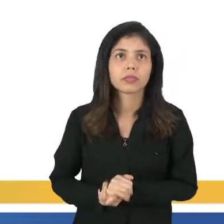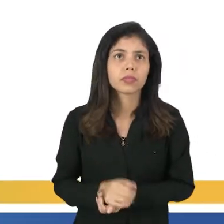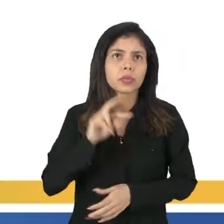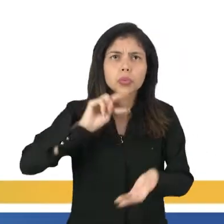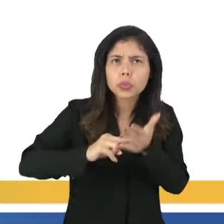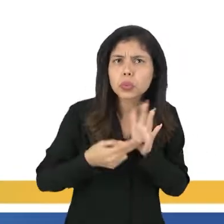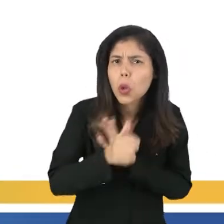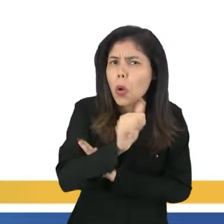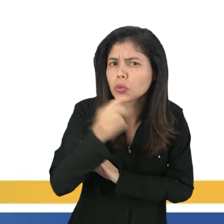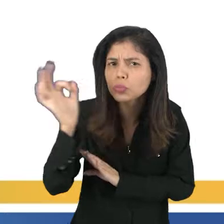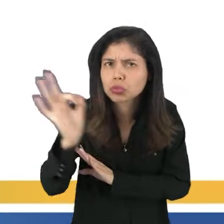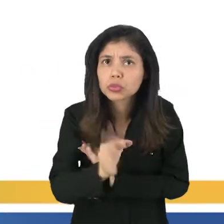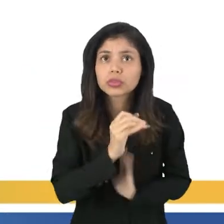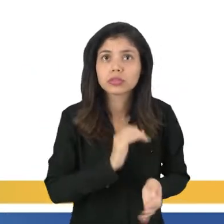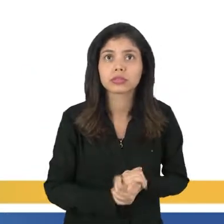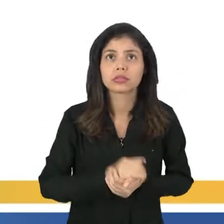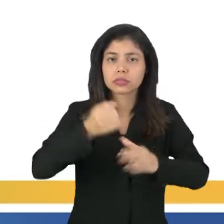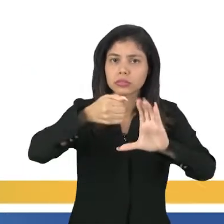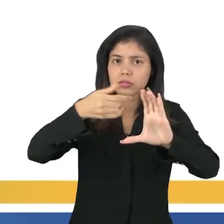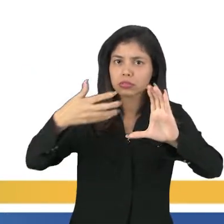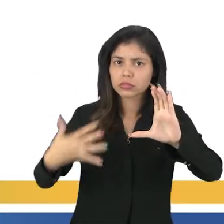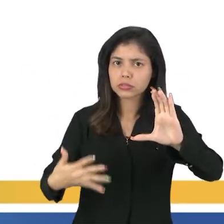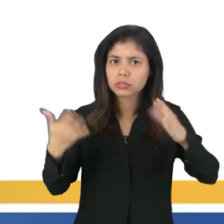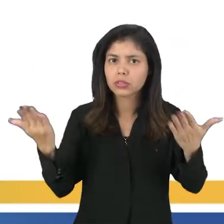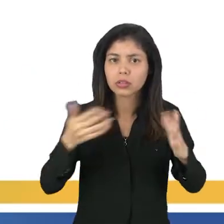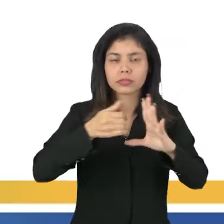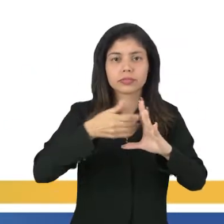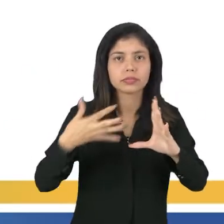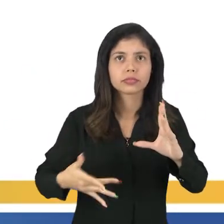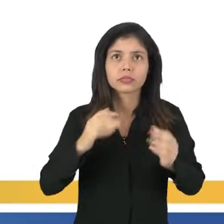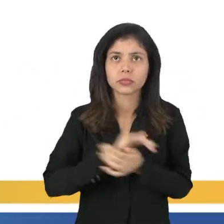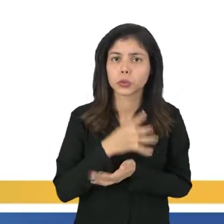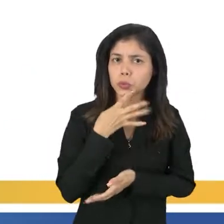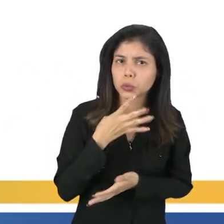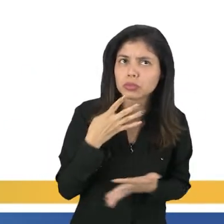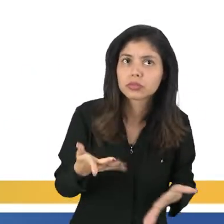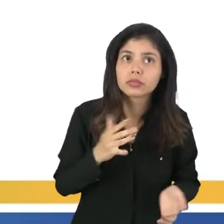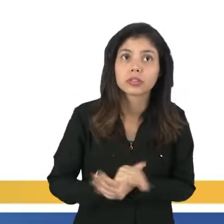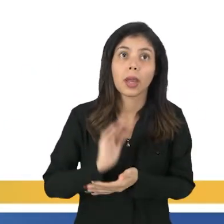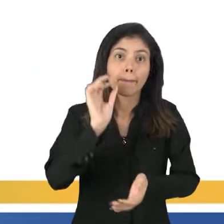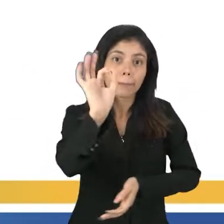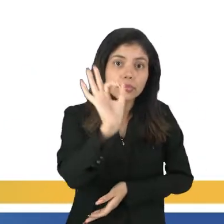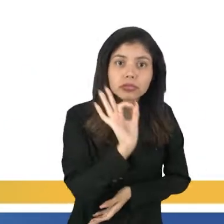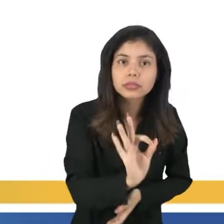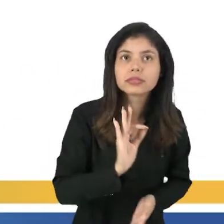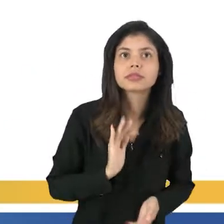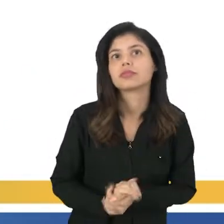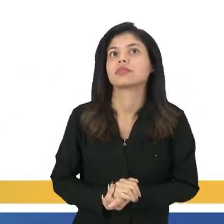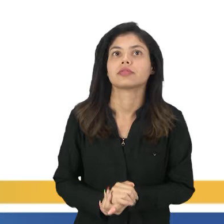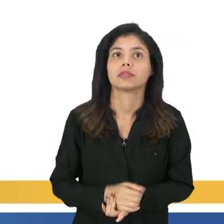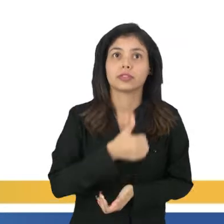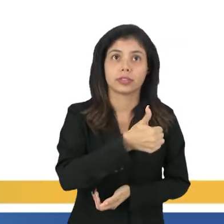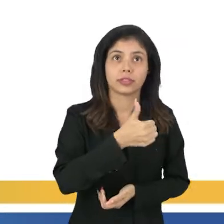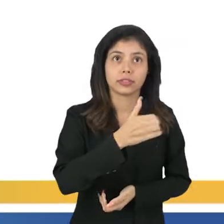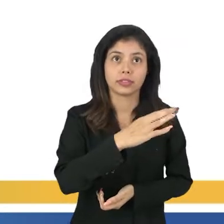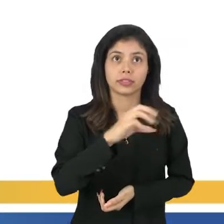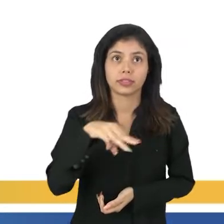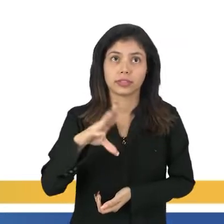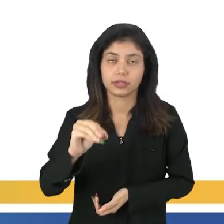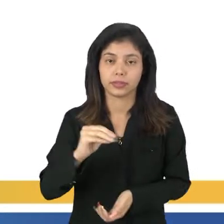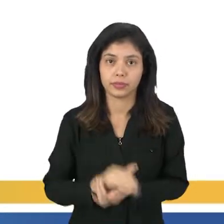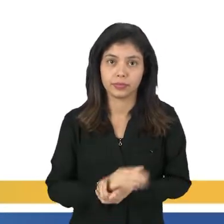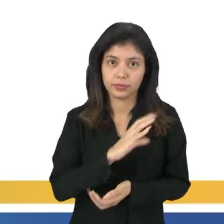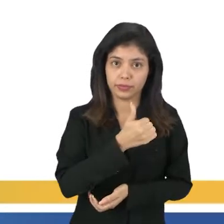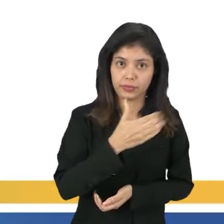significa 11% das espécies de tartarugas conhecidas? Porcento quer dizer em 100.